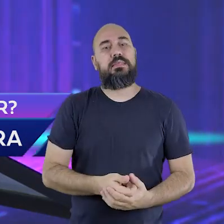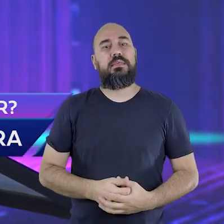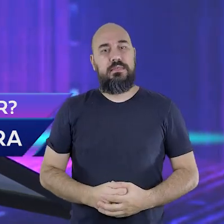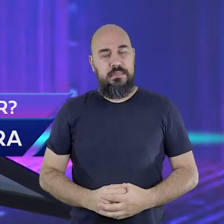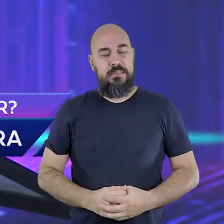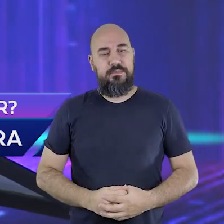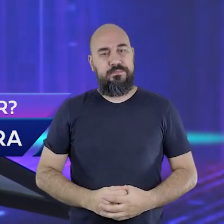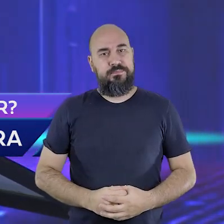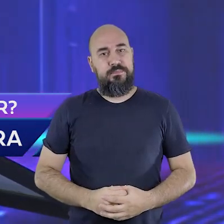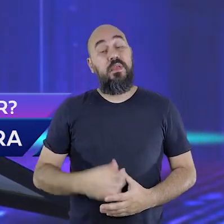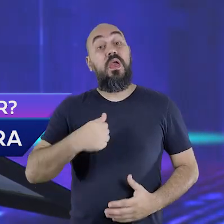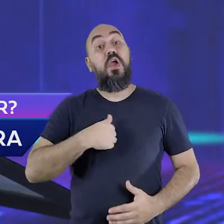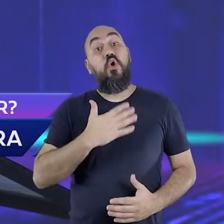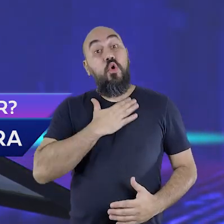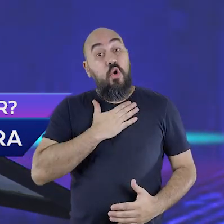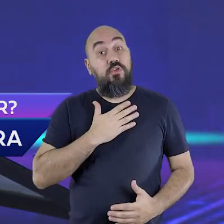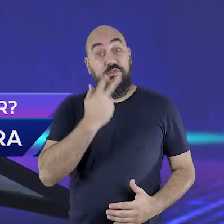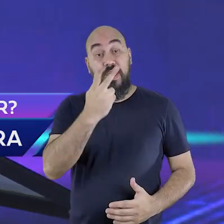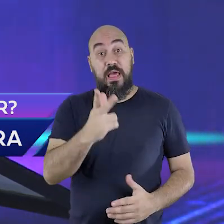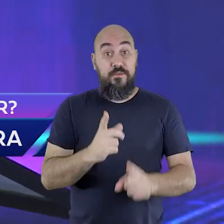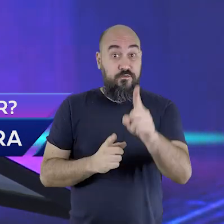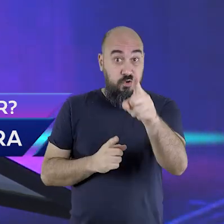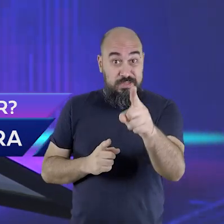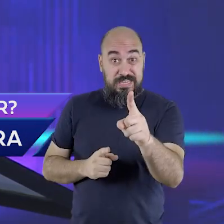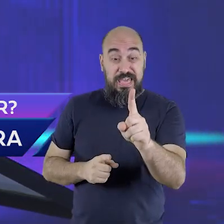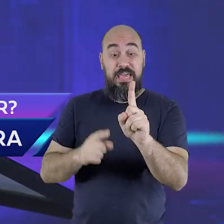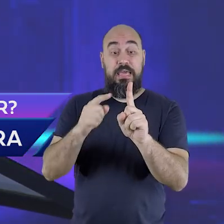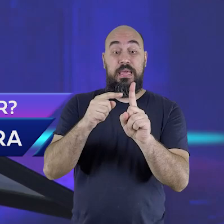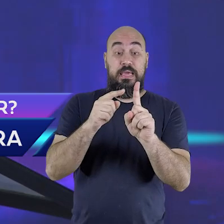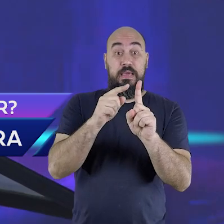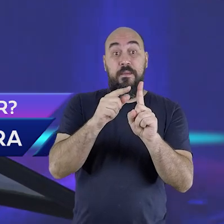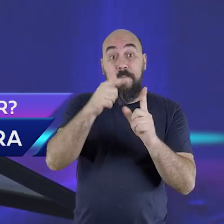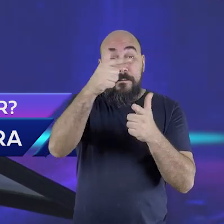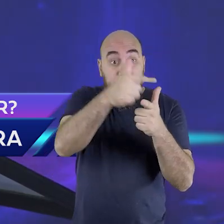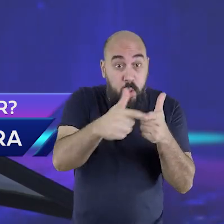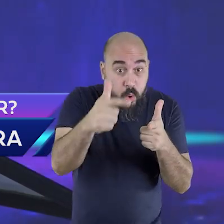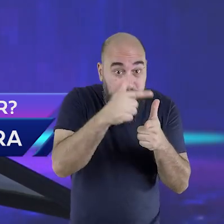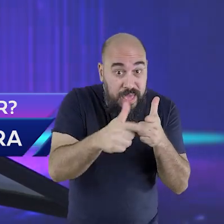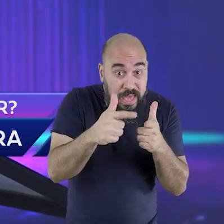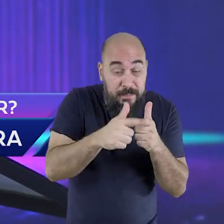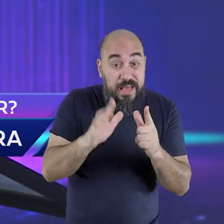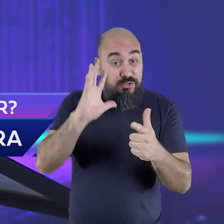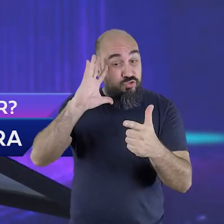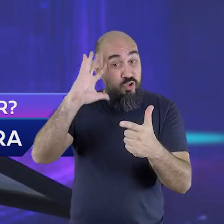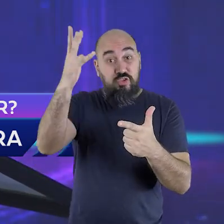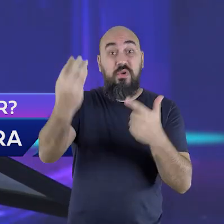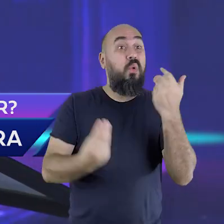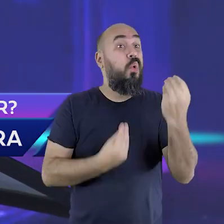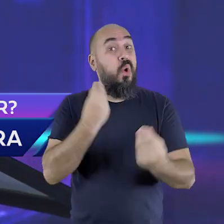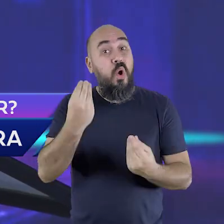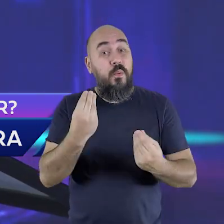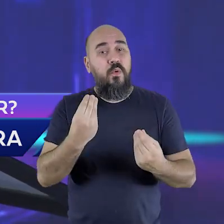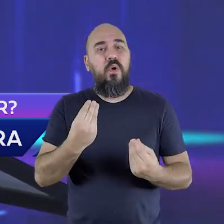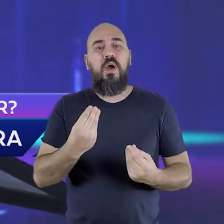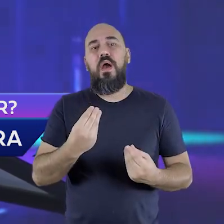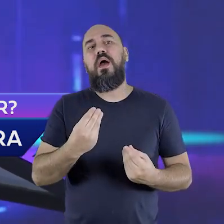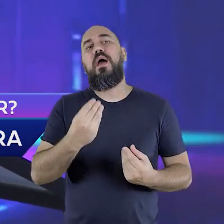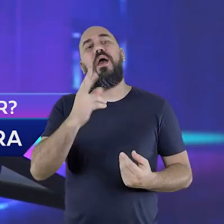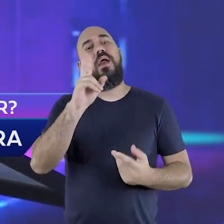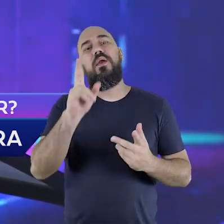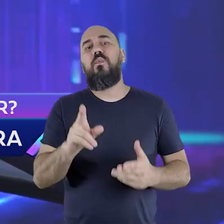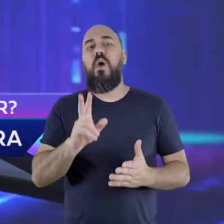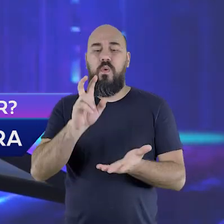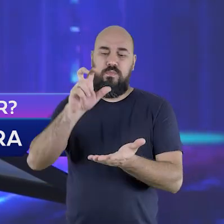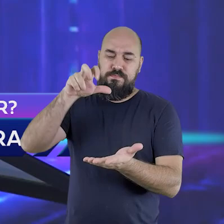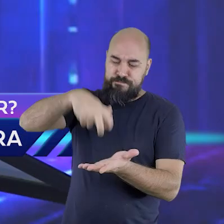de dizer que a distância que você está entre o seu problema e a solução é a mesma distância do seu joelho